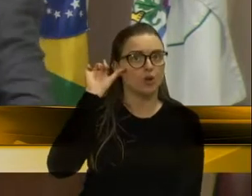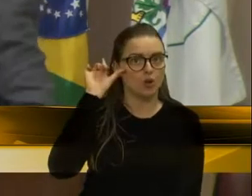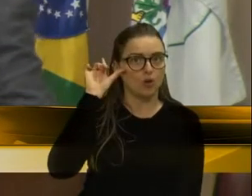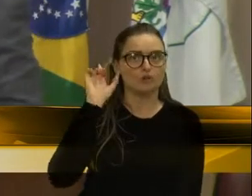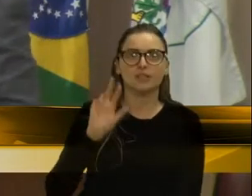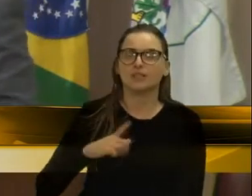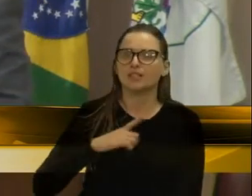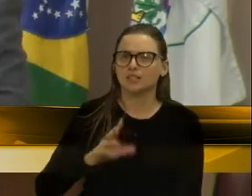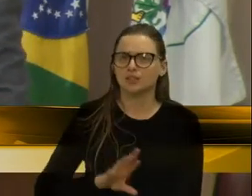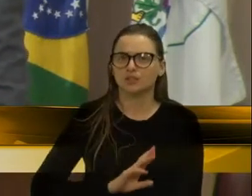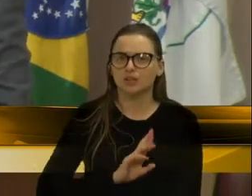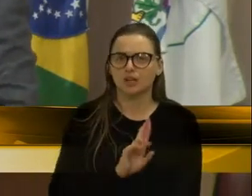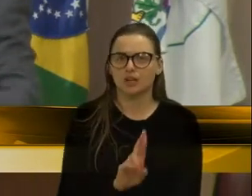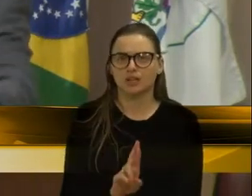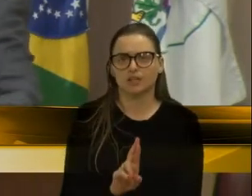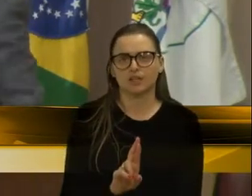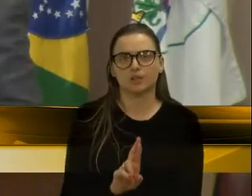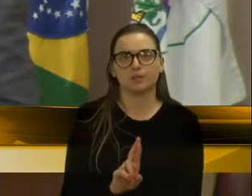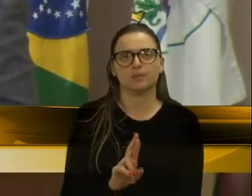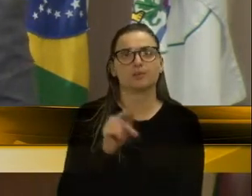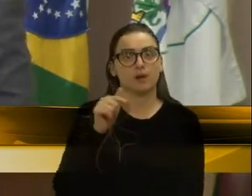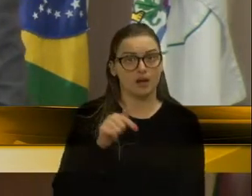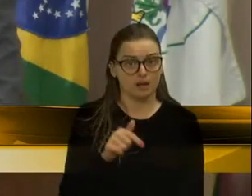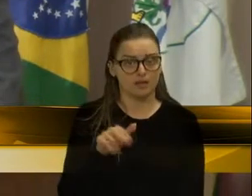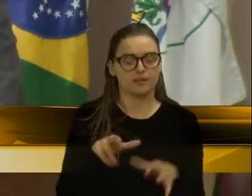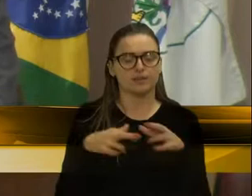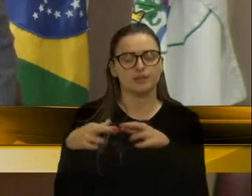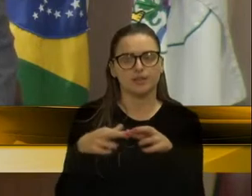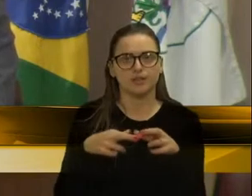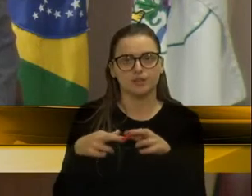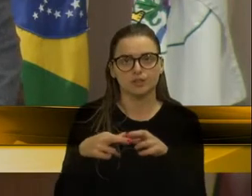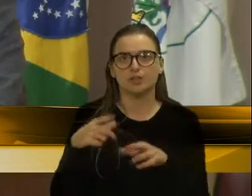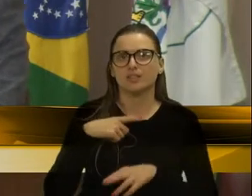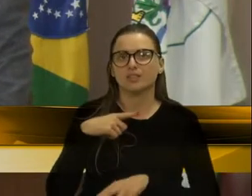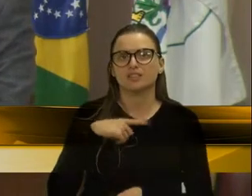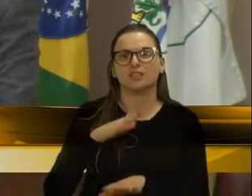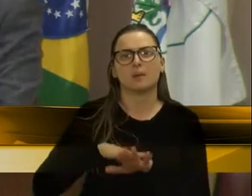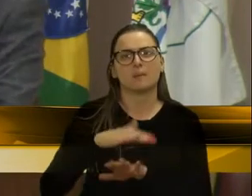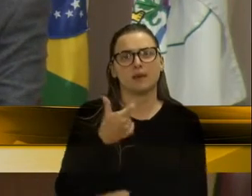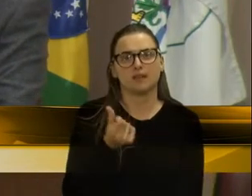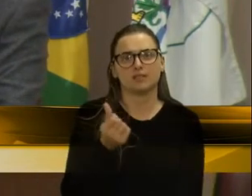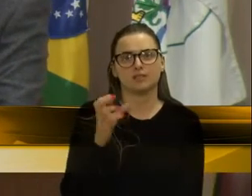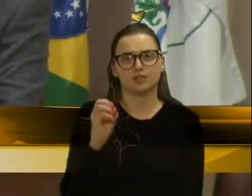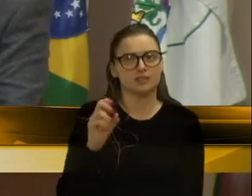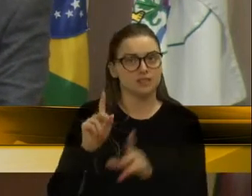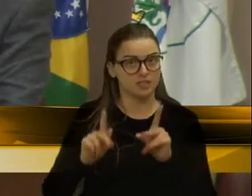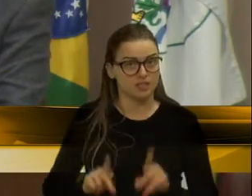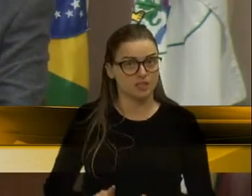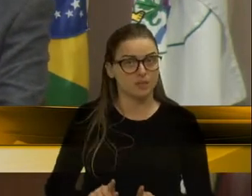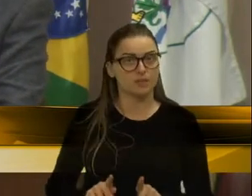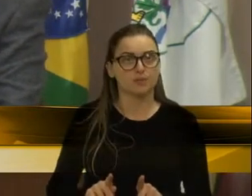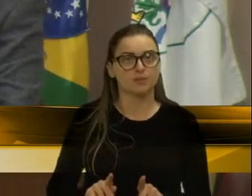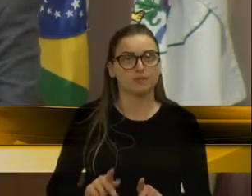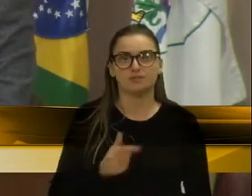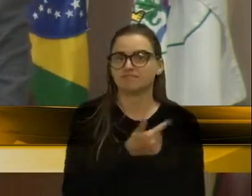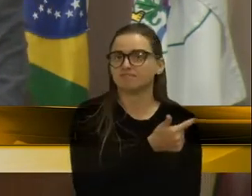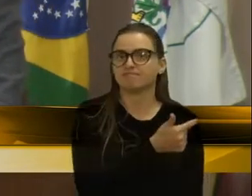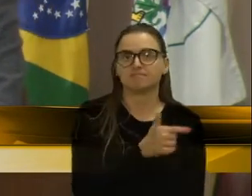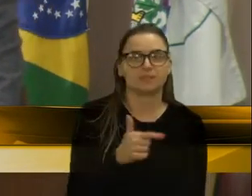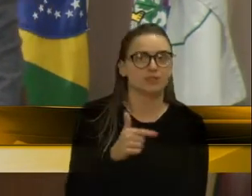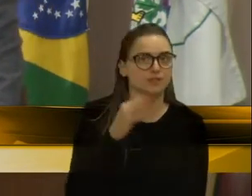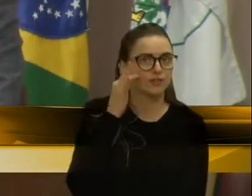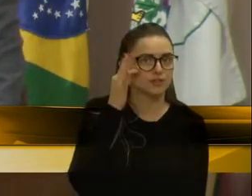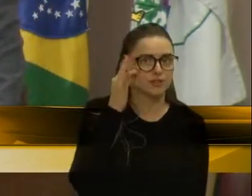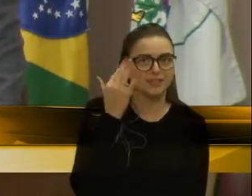representatividade aqui da nossa região demais e c há pessoas nós não tivemos a presença